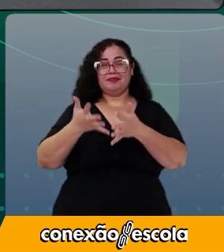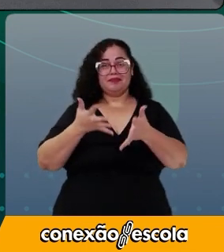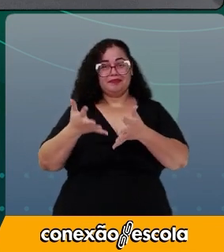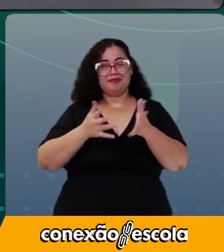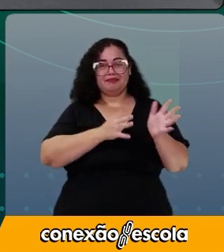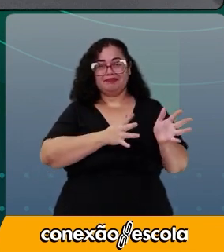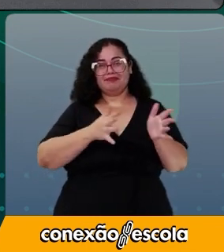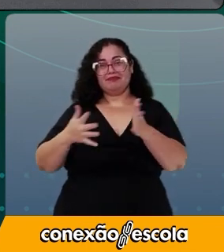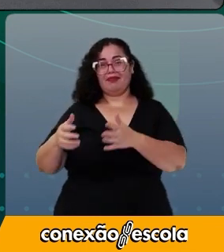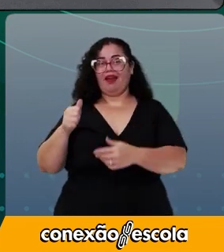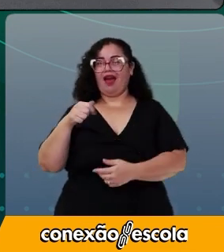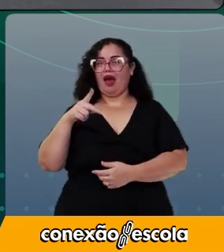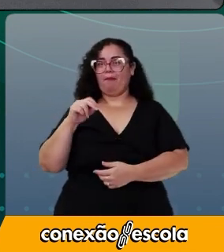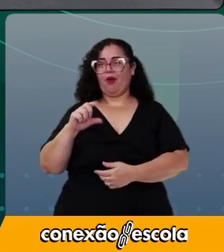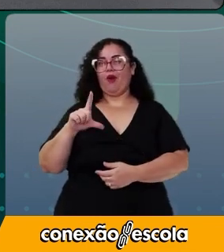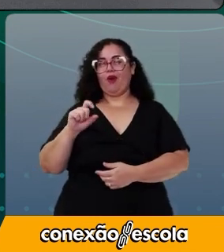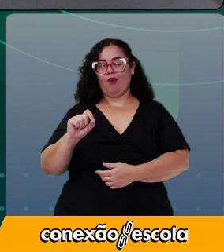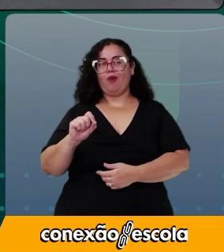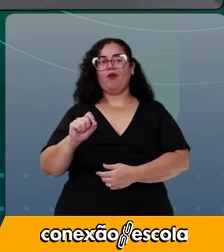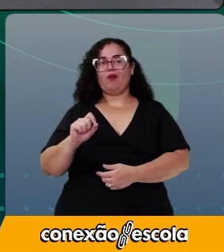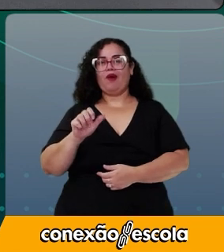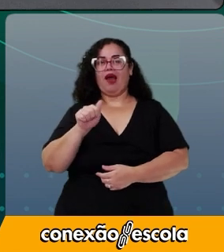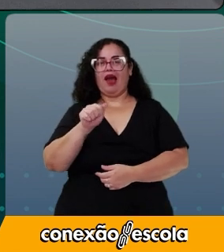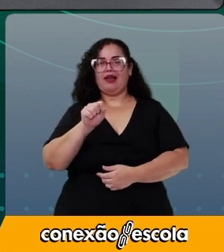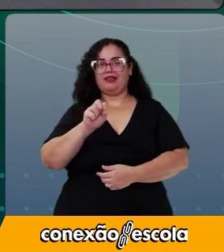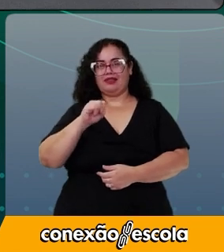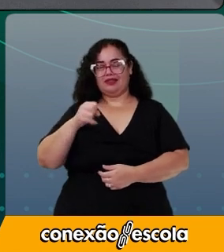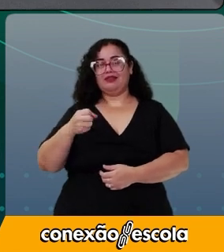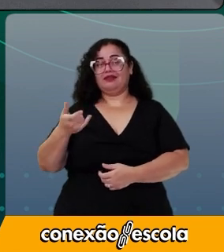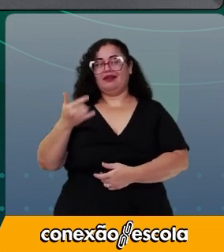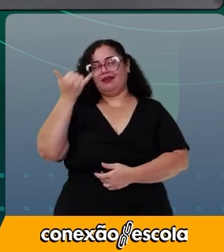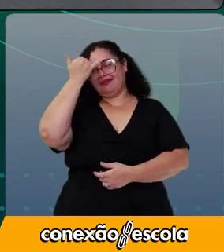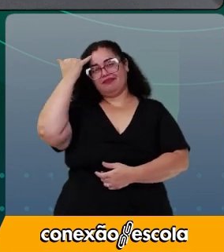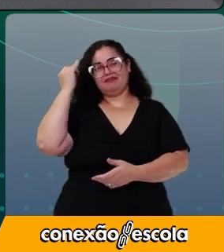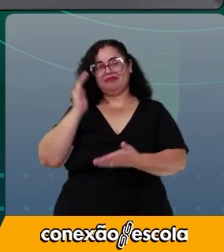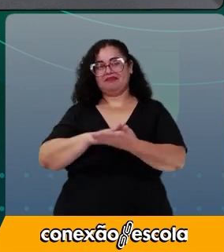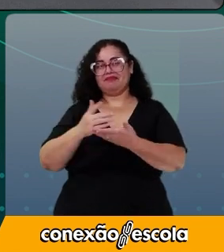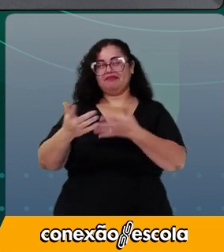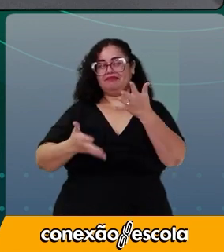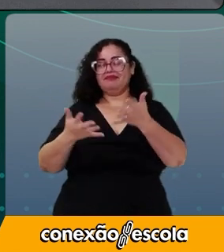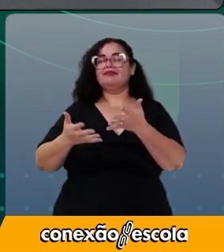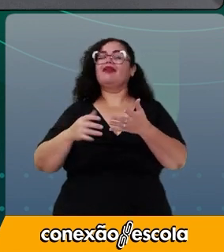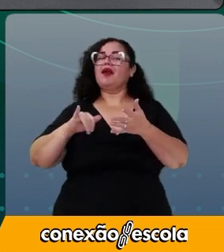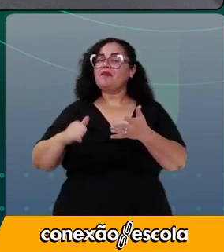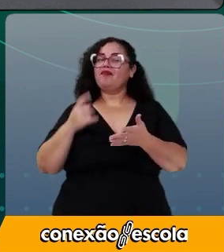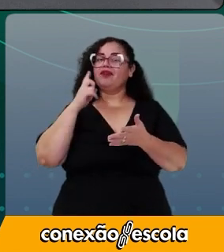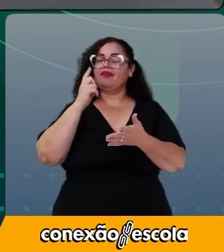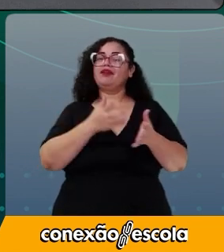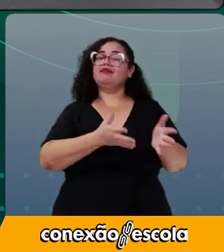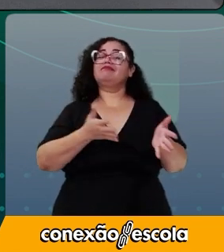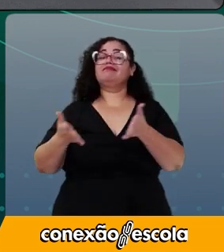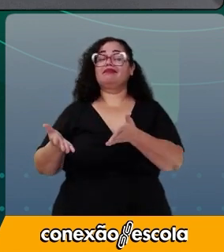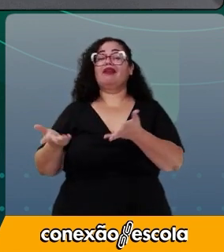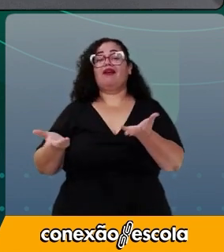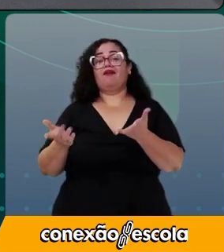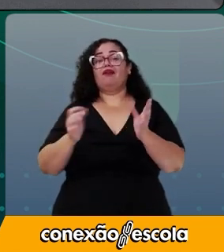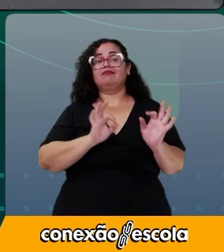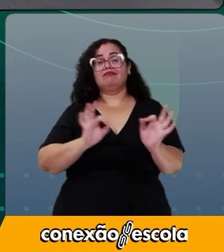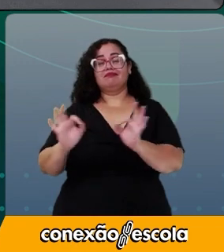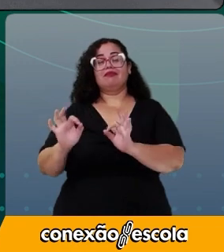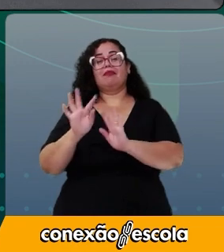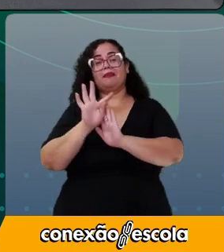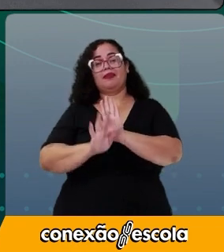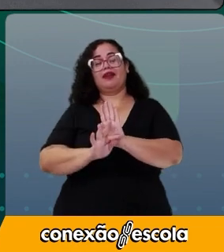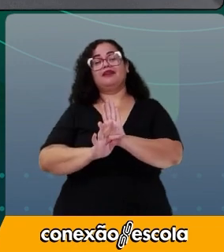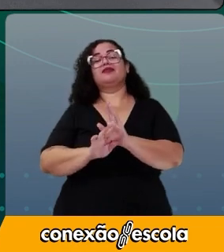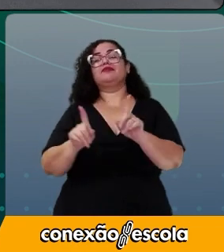interpretação do Apólogo de Machado de Assis, pela nossa querida Carmen Gabriela, te convido também a acompanhar esse